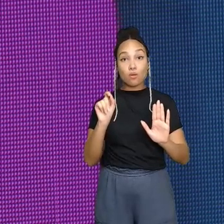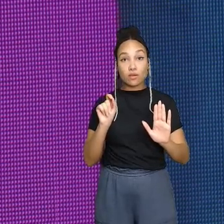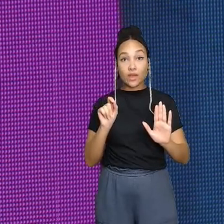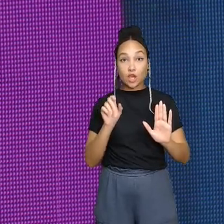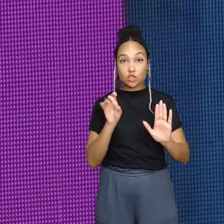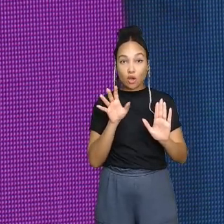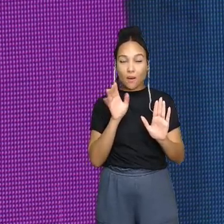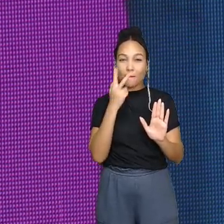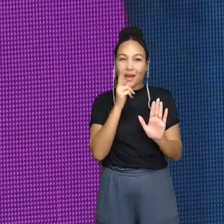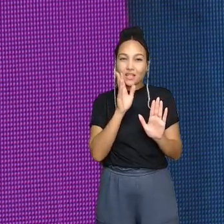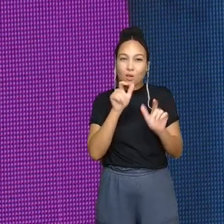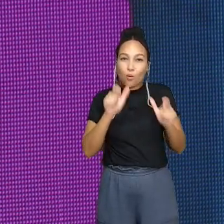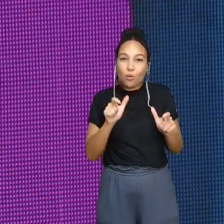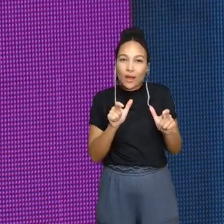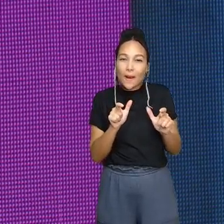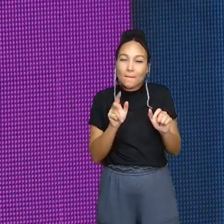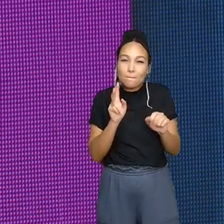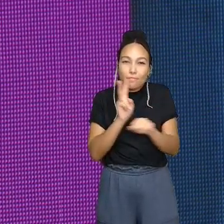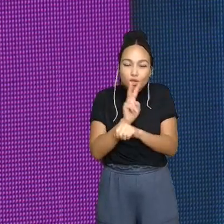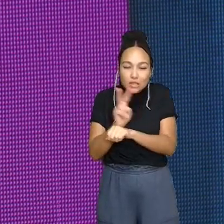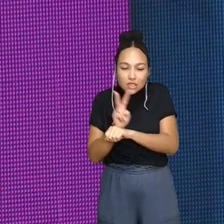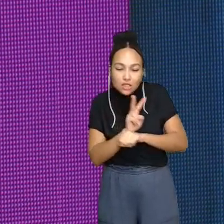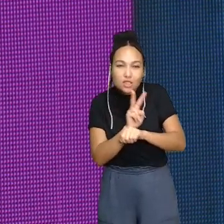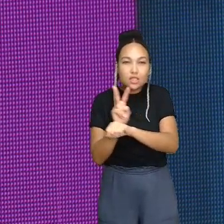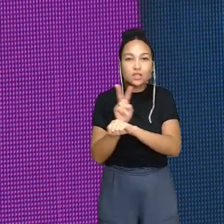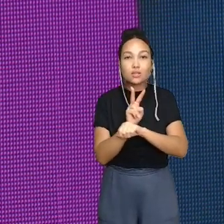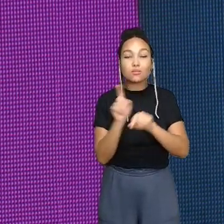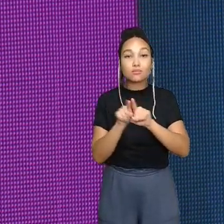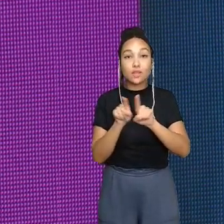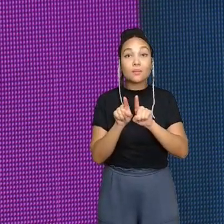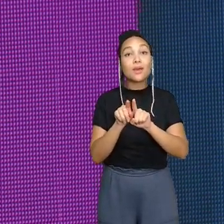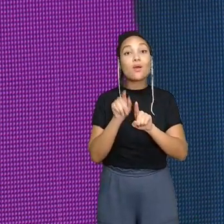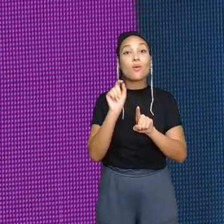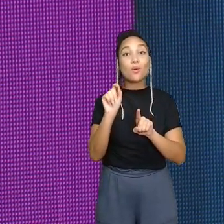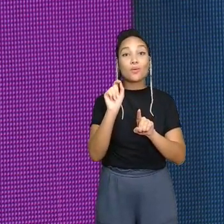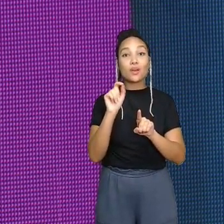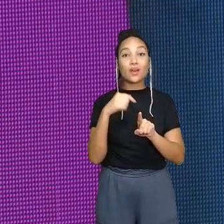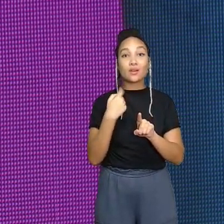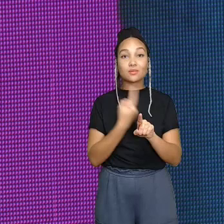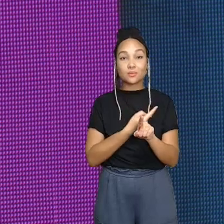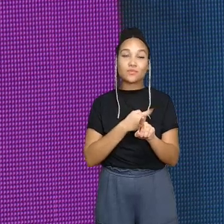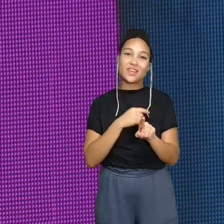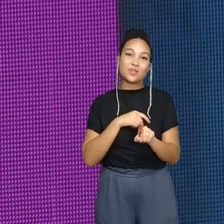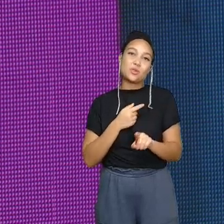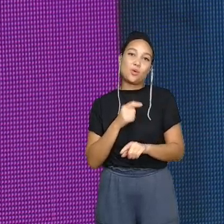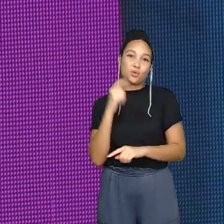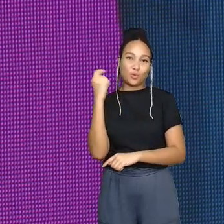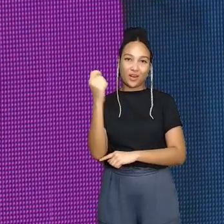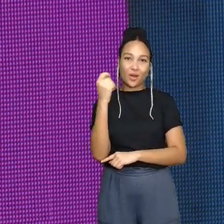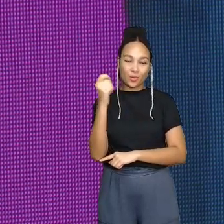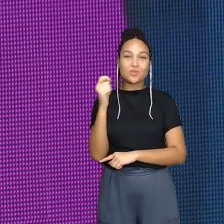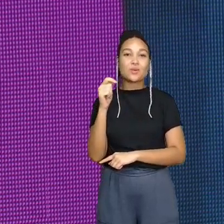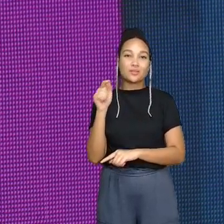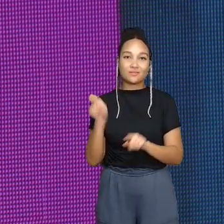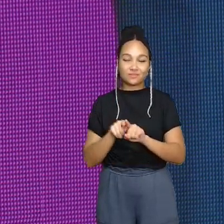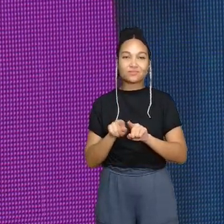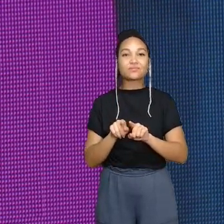onde a gente está aqui se protegendo no sul do mundo, mas nós também estamos no sul do Brasil. Eu sou gaúcho, né, e falo sobre o sul do